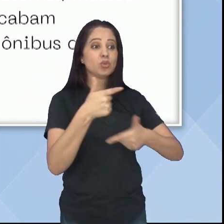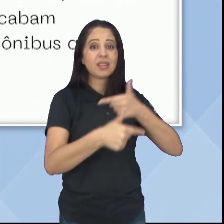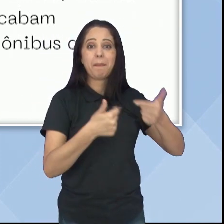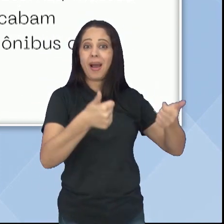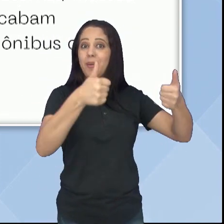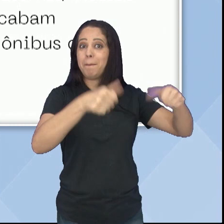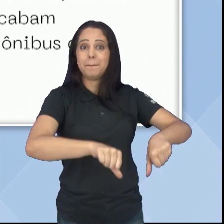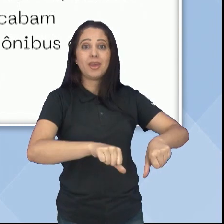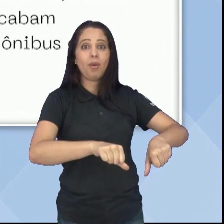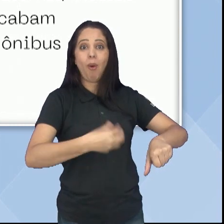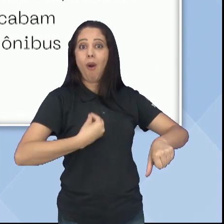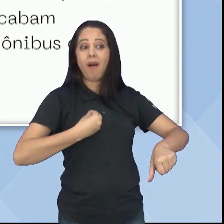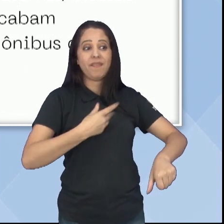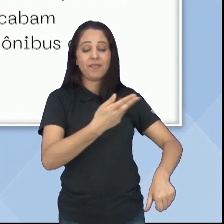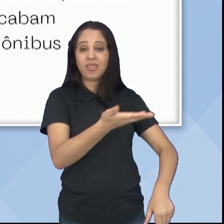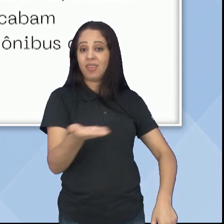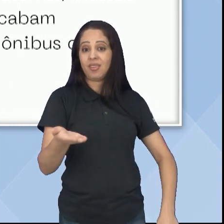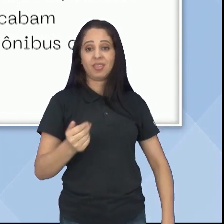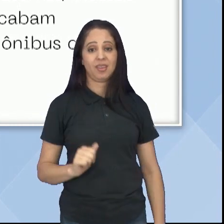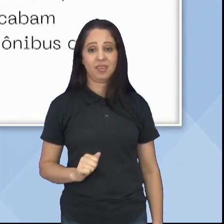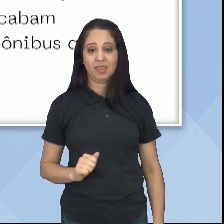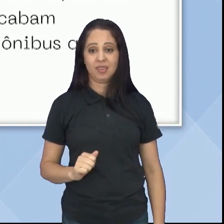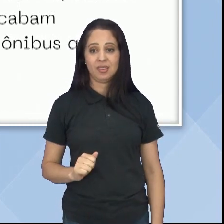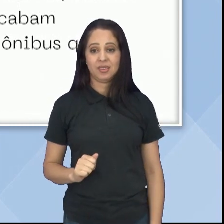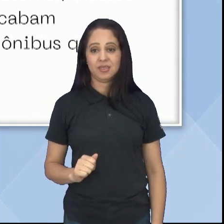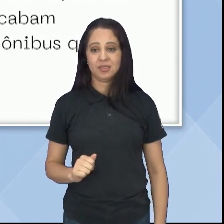piorando a vida das pessoas. Porque